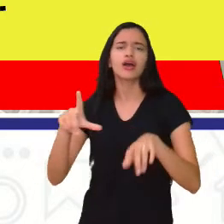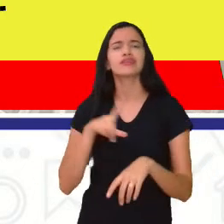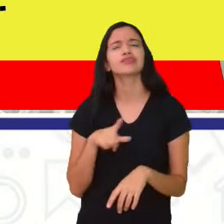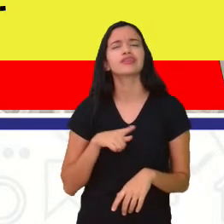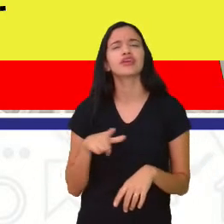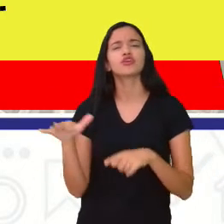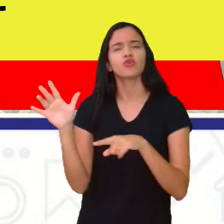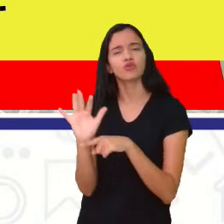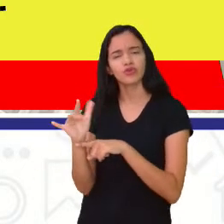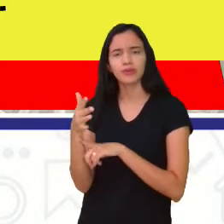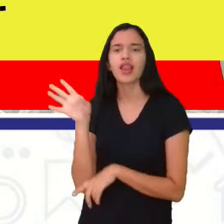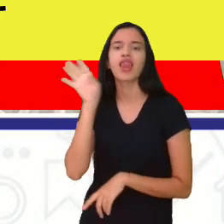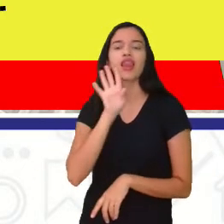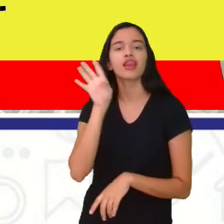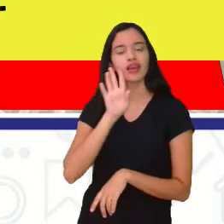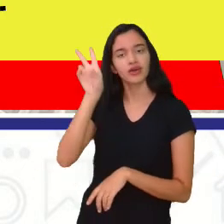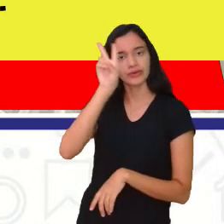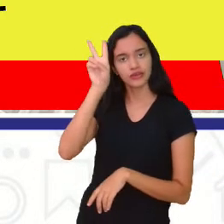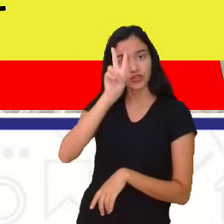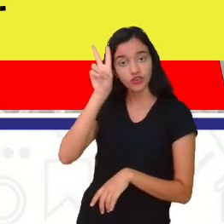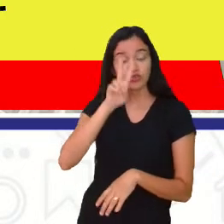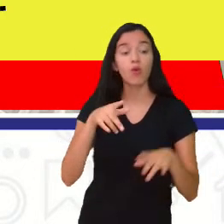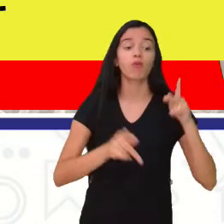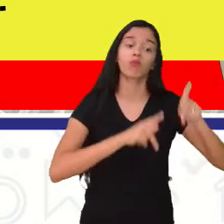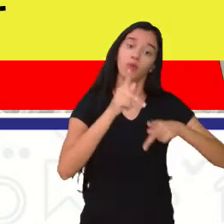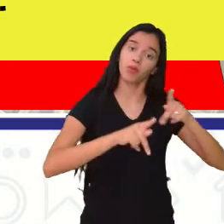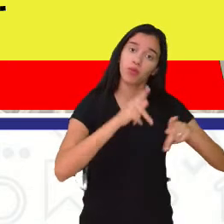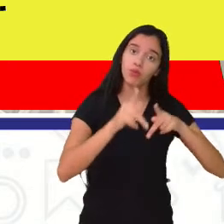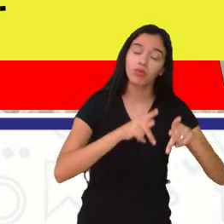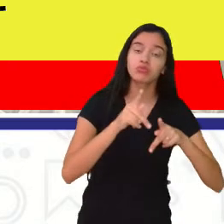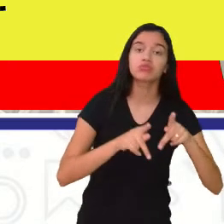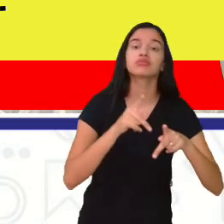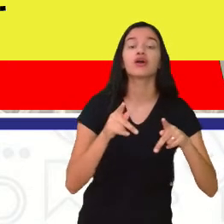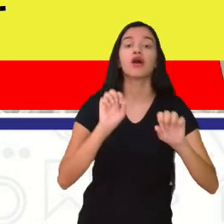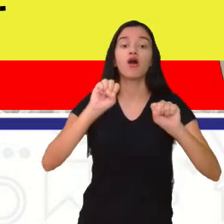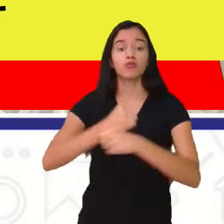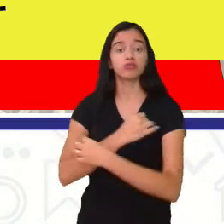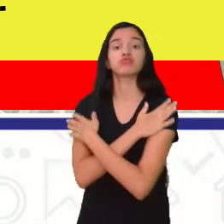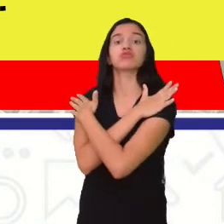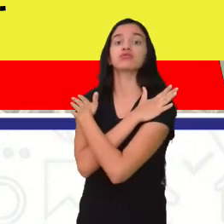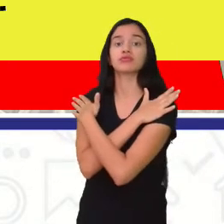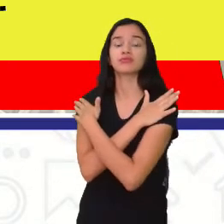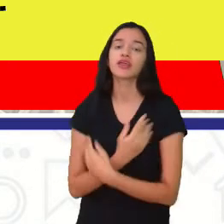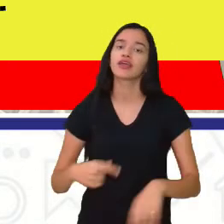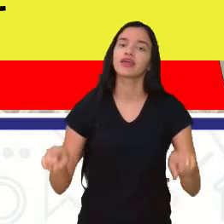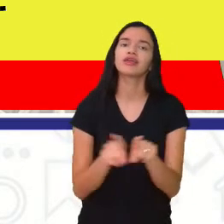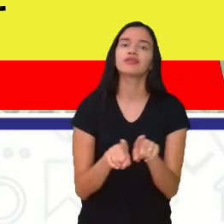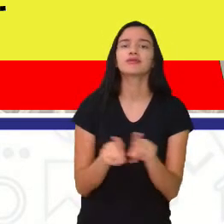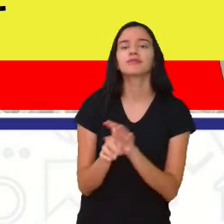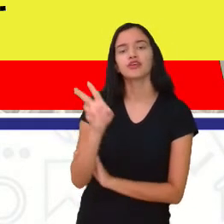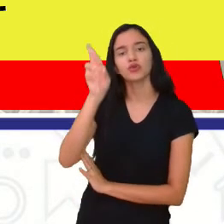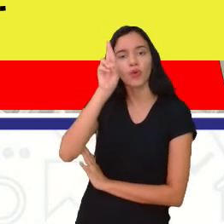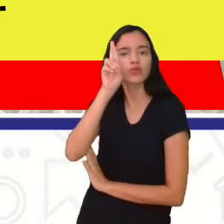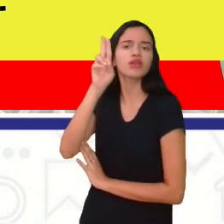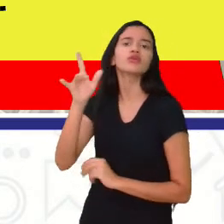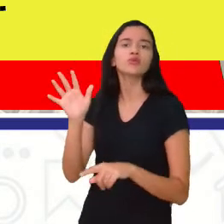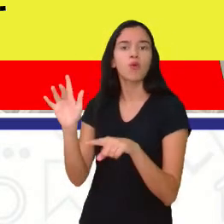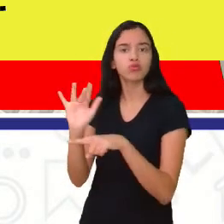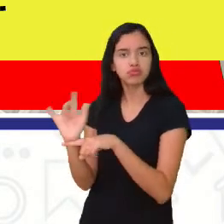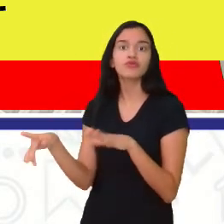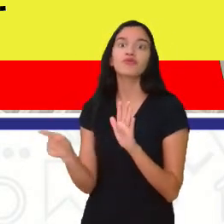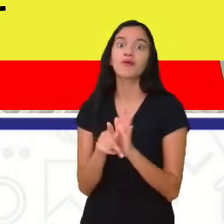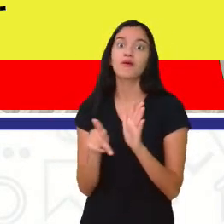aqui, ó, a gente tem, ó, Sioux, Iroqueses, Apaches, Cheyennes e Moicanos. Na região da Mesoamérica, ou seja, daqui do